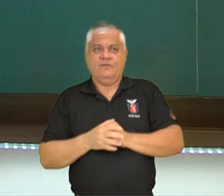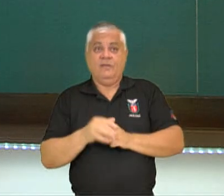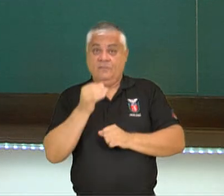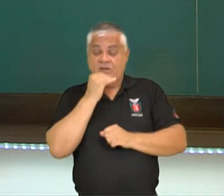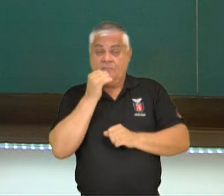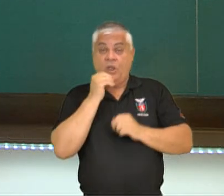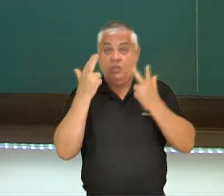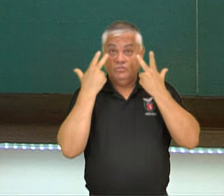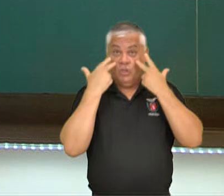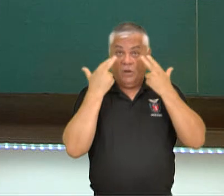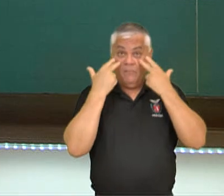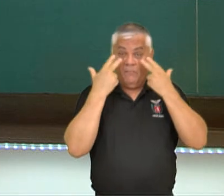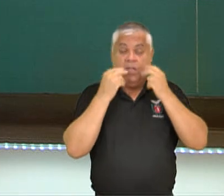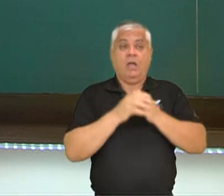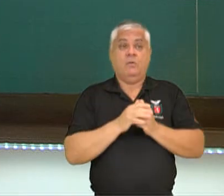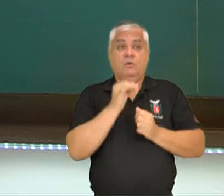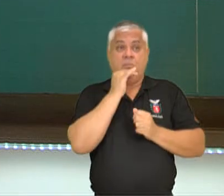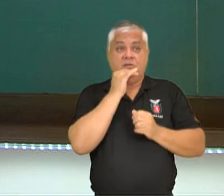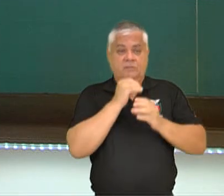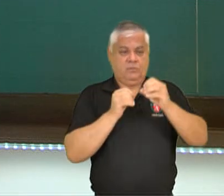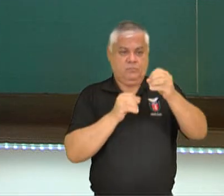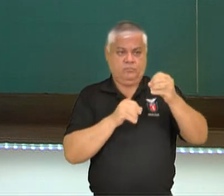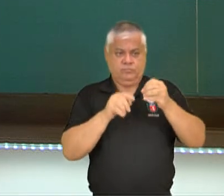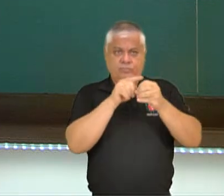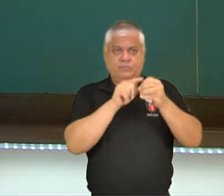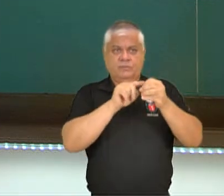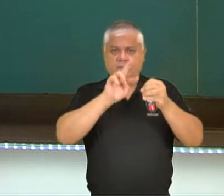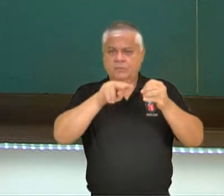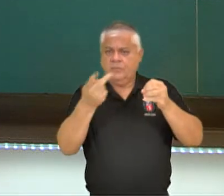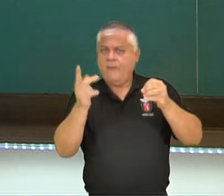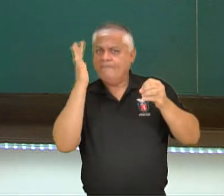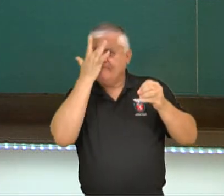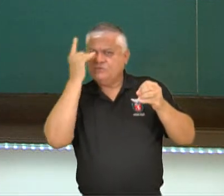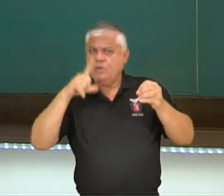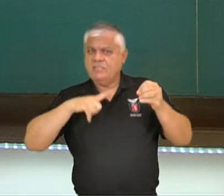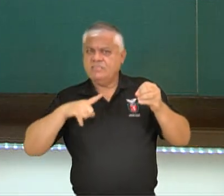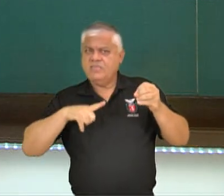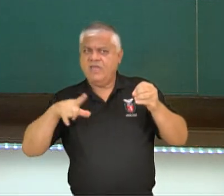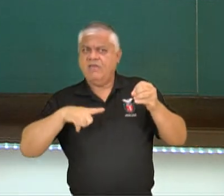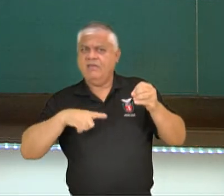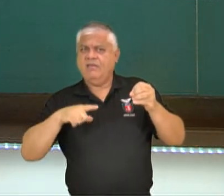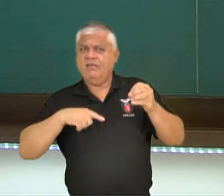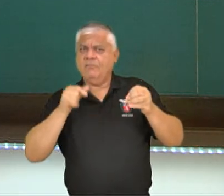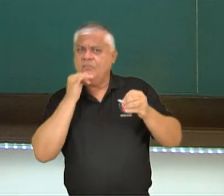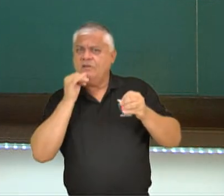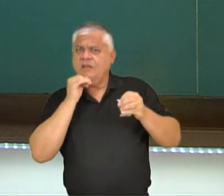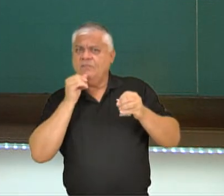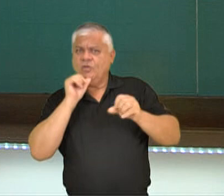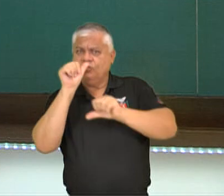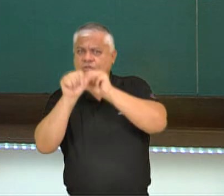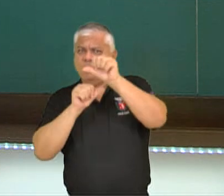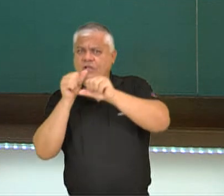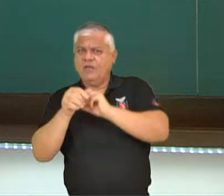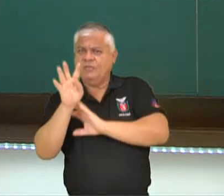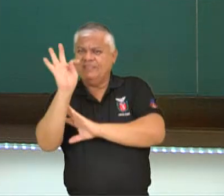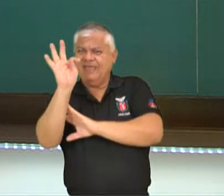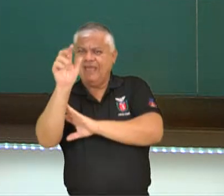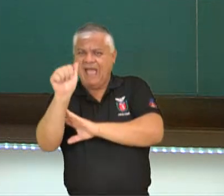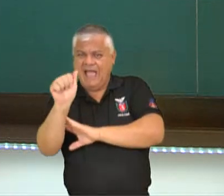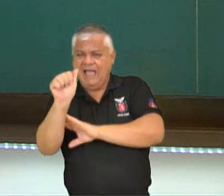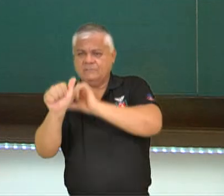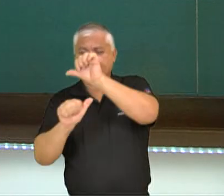normal vai gerar um glutamato, a trinca, né, o códon mutante, vai formar uma valina, então muda o formato